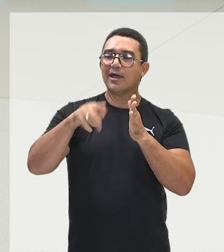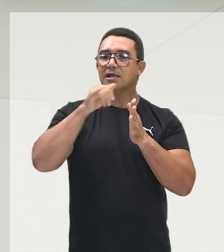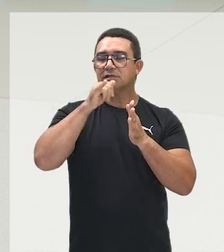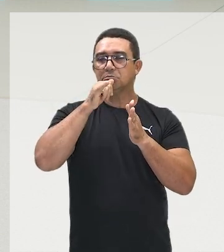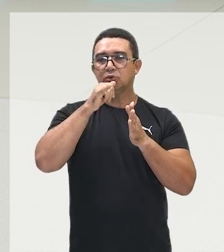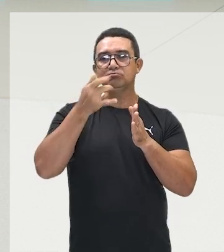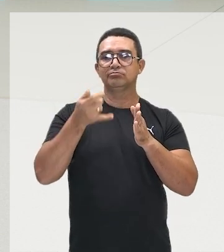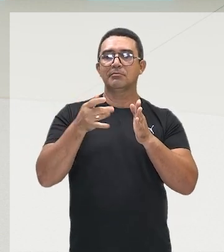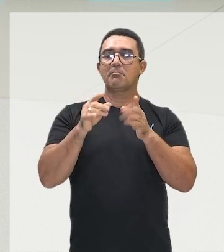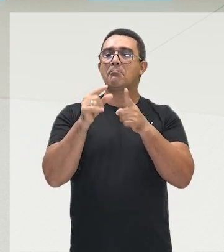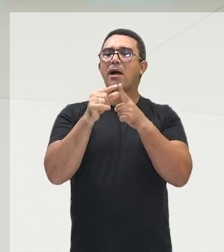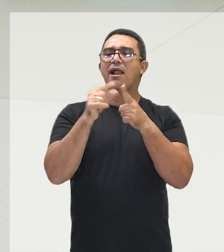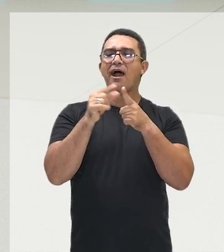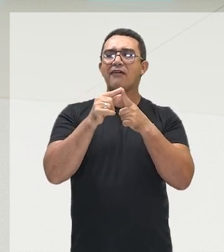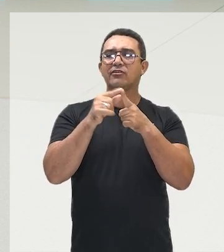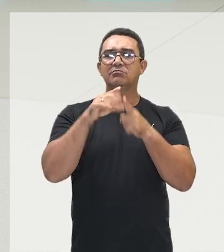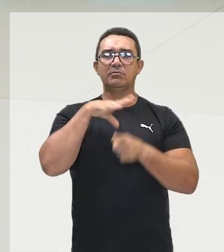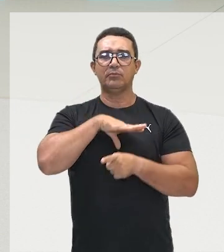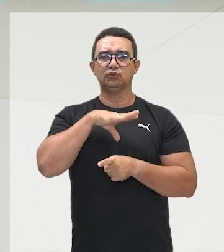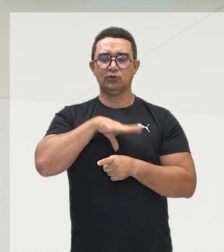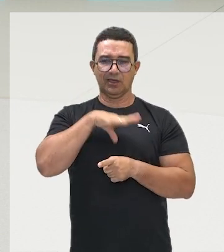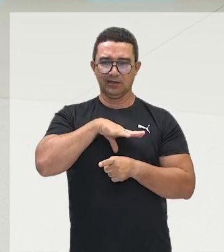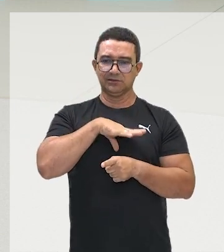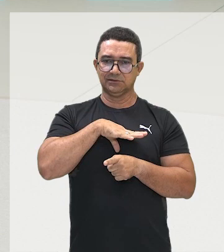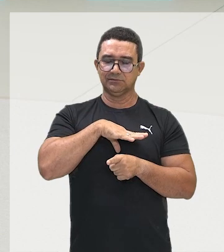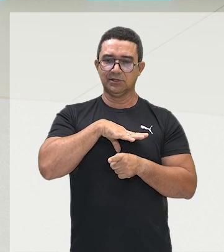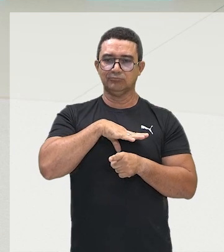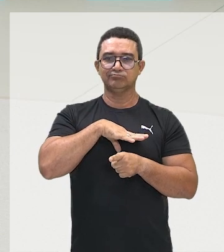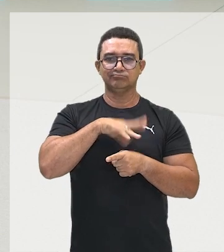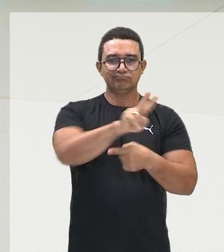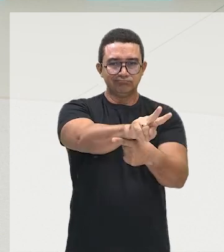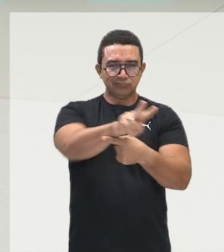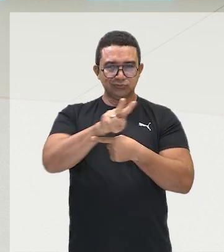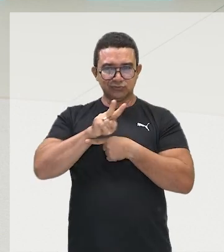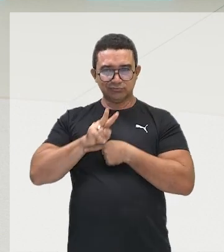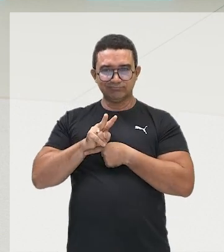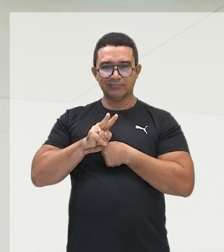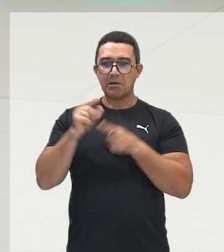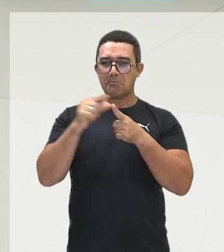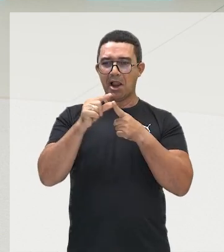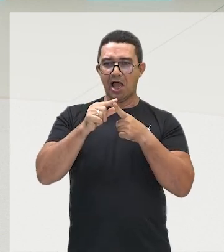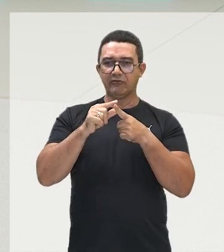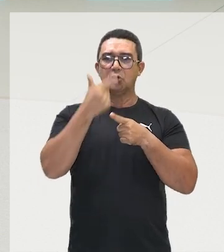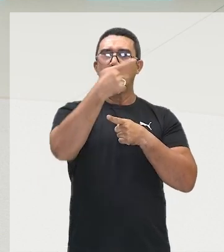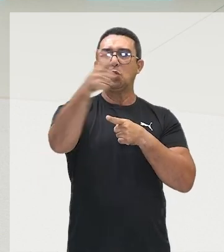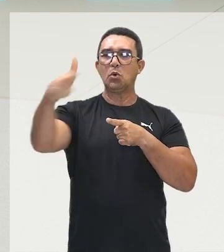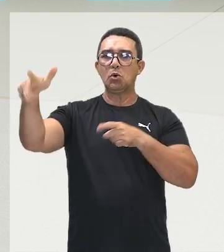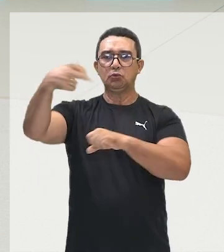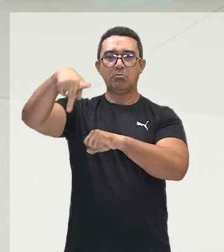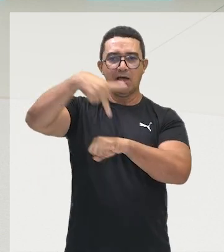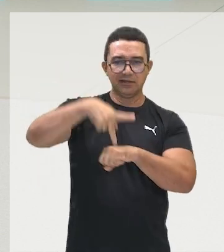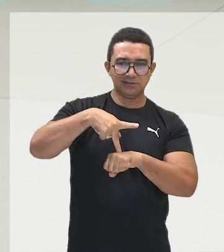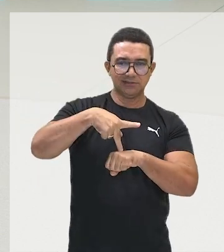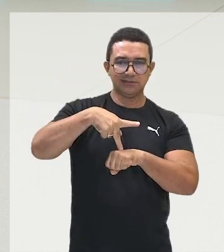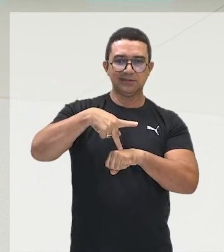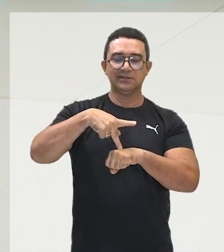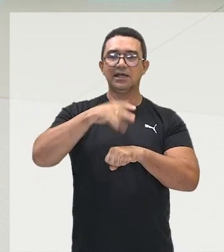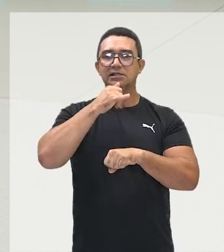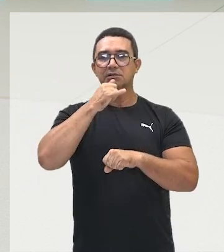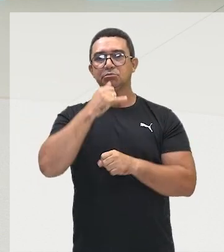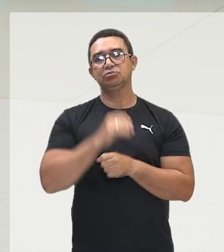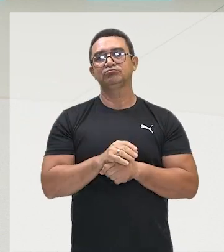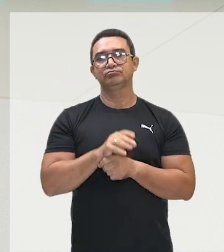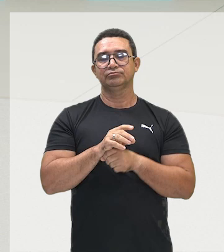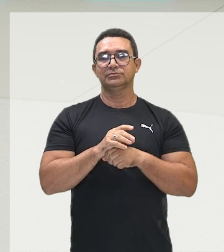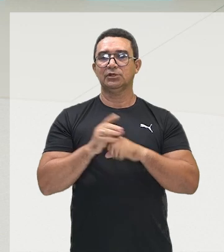língua, né? No caso a língua portuguesa, absorve palavras da língua inglesa, e essas palavras não sofrem alterações, tá? Nós temos como